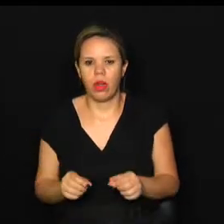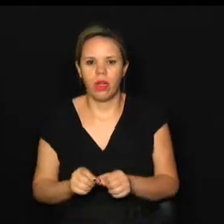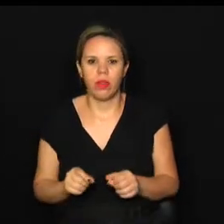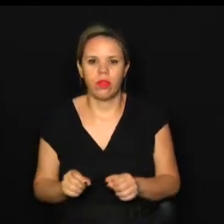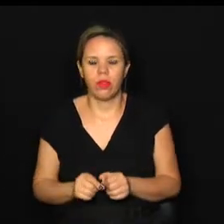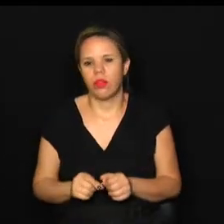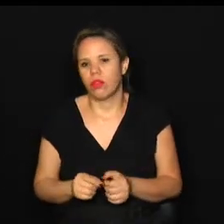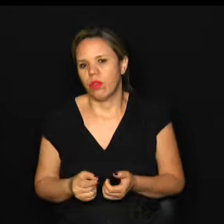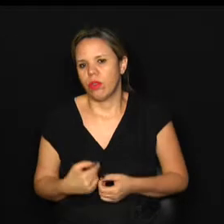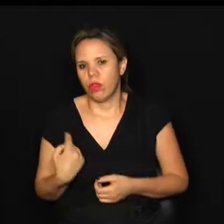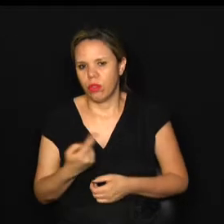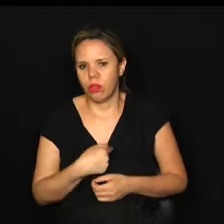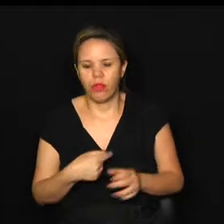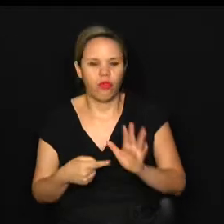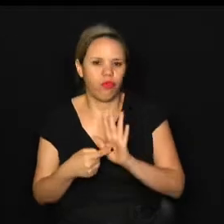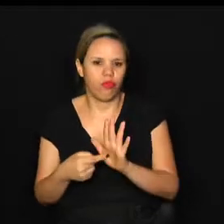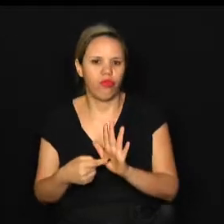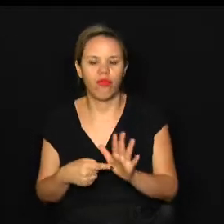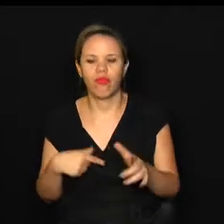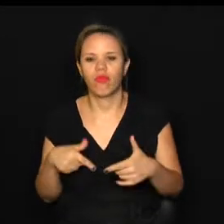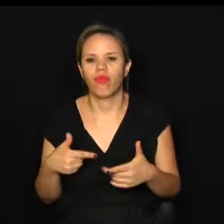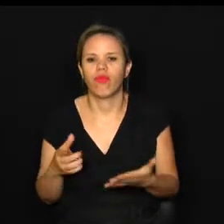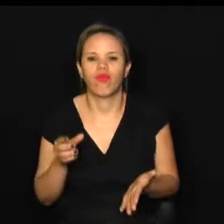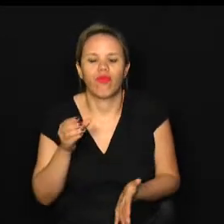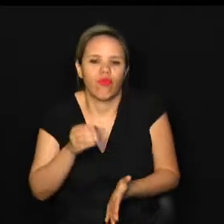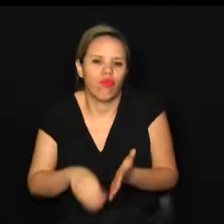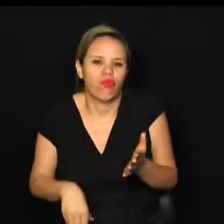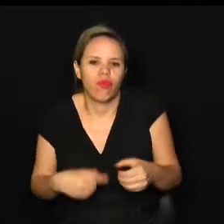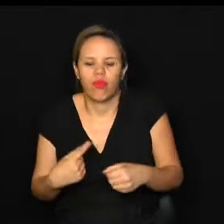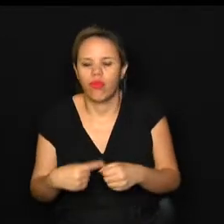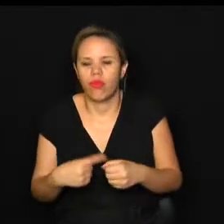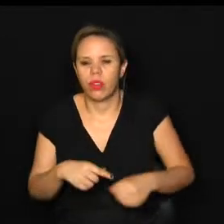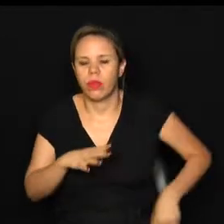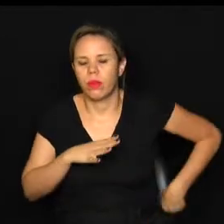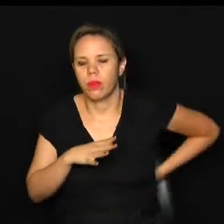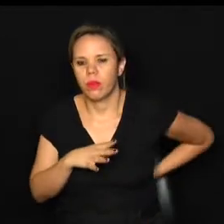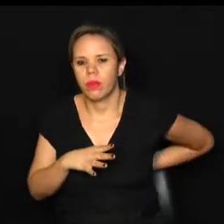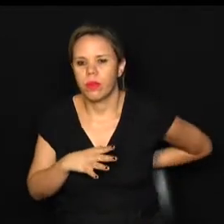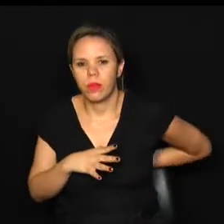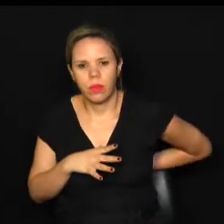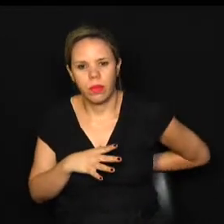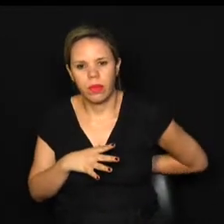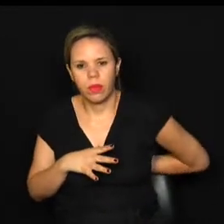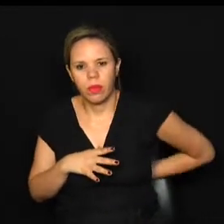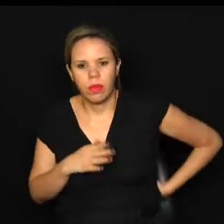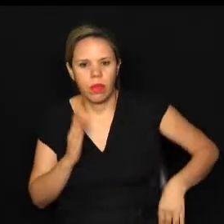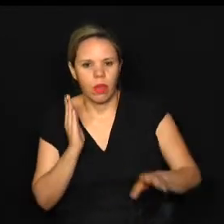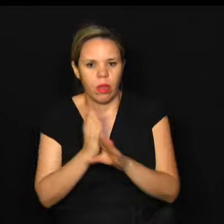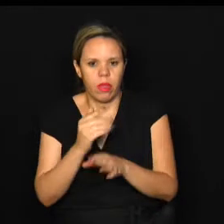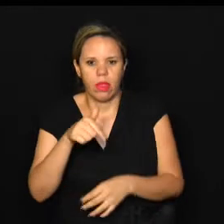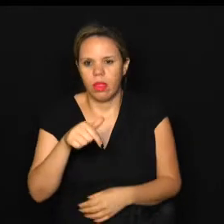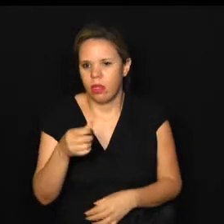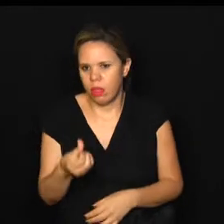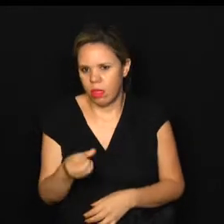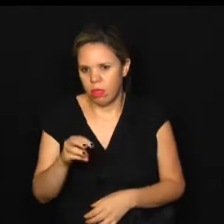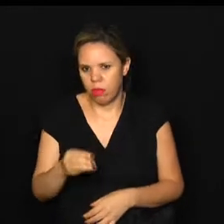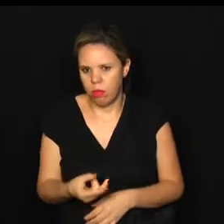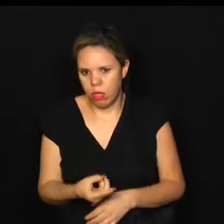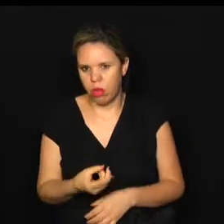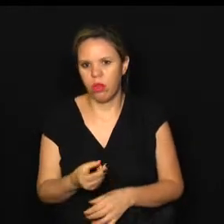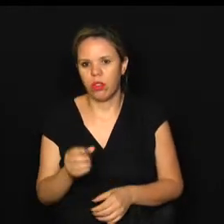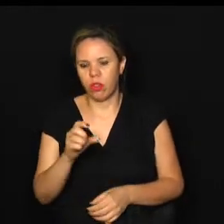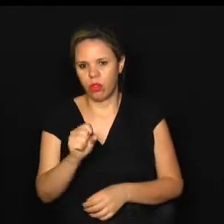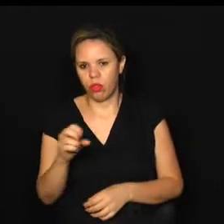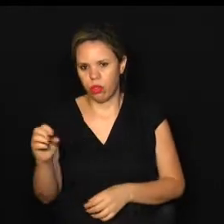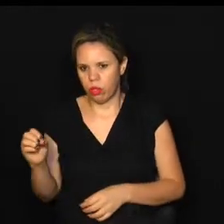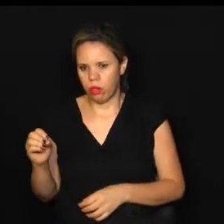que a gente destaca aqui as operações de crédito que o município fez, foram captados até aqui 76 milhões e 800 mil. O